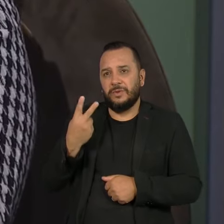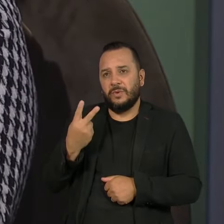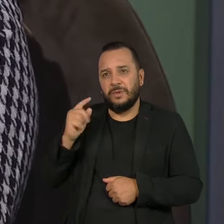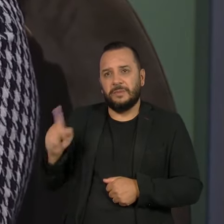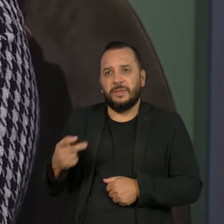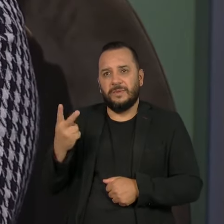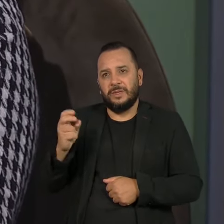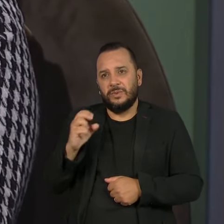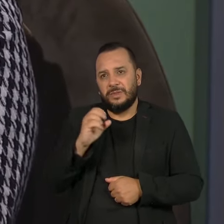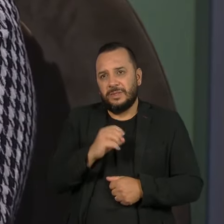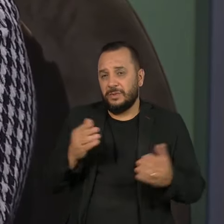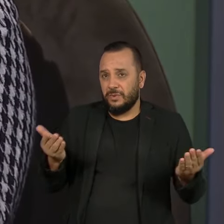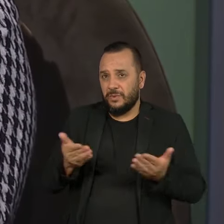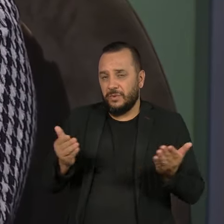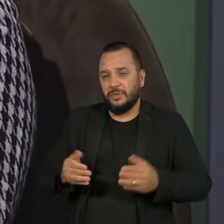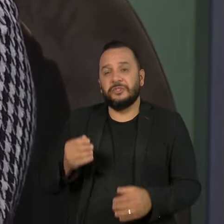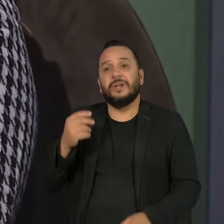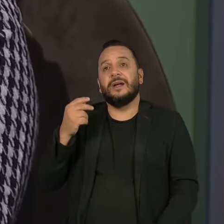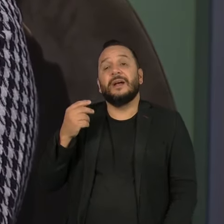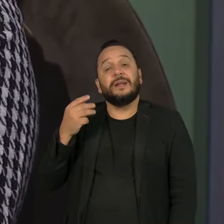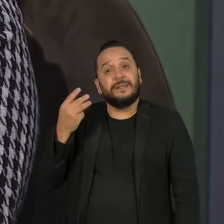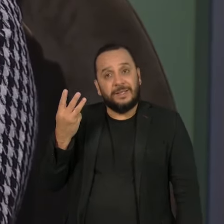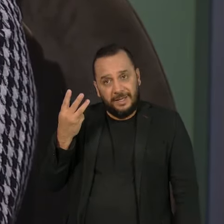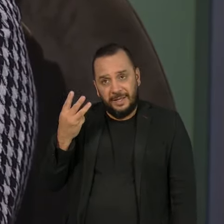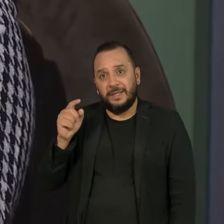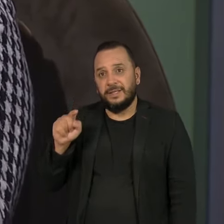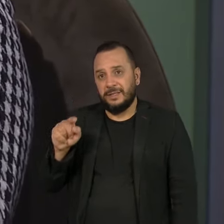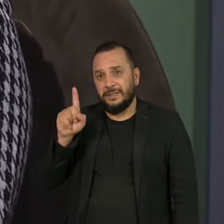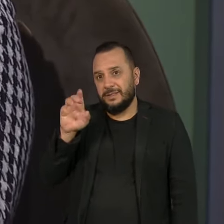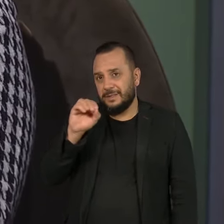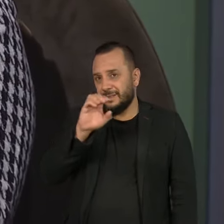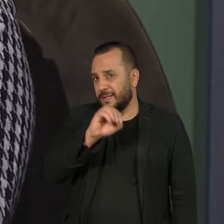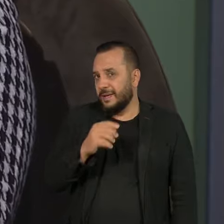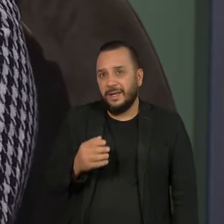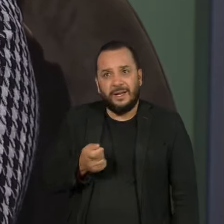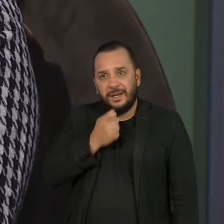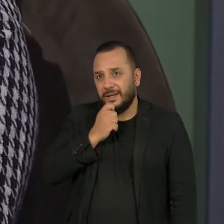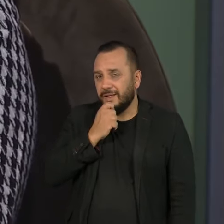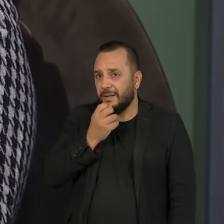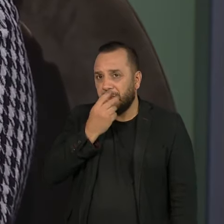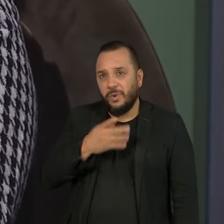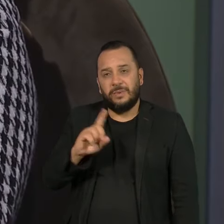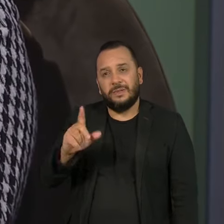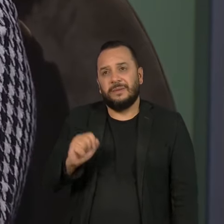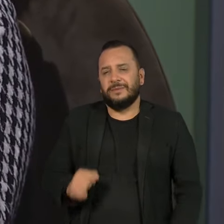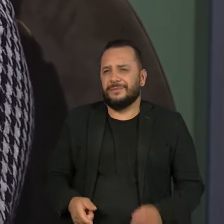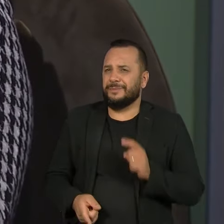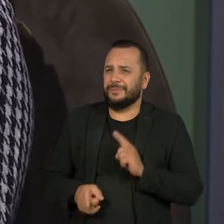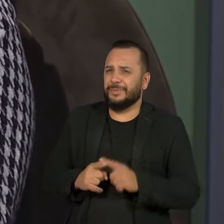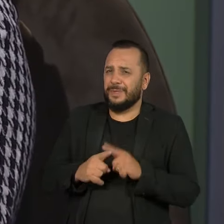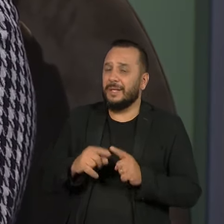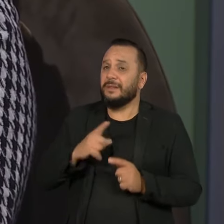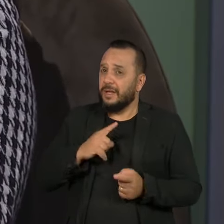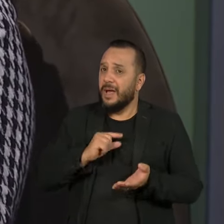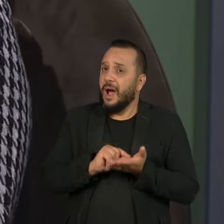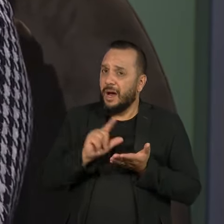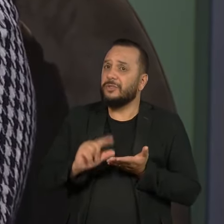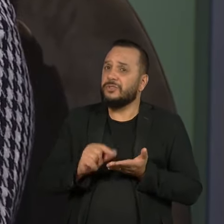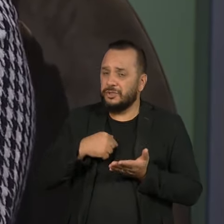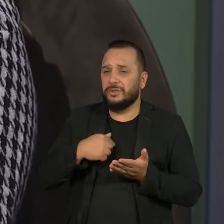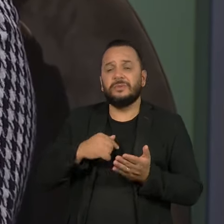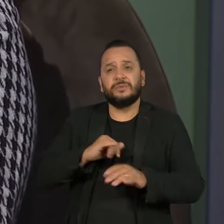2.200, hoje é de R$ 3.100, que ainda não é um valor viável, porque nós temos artigos para publicar que